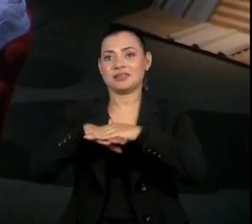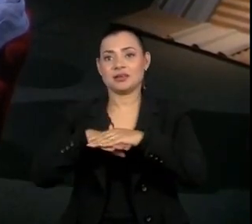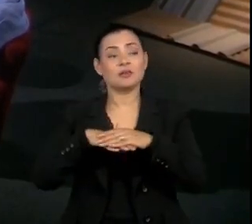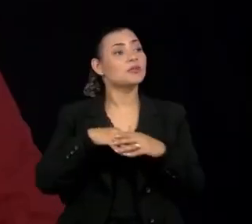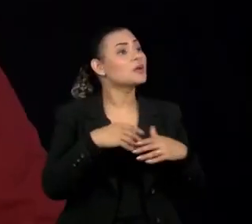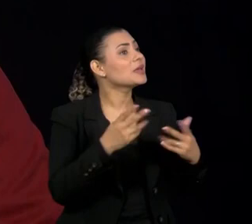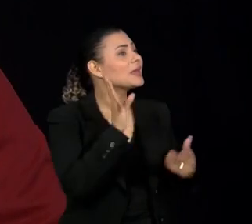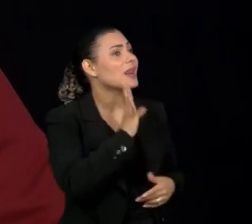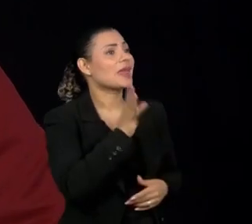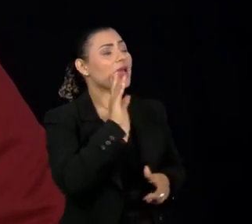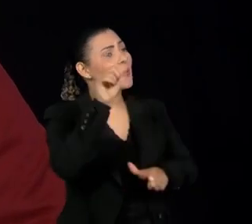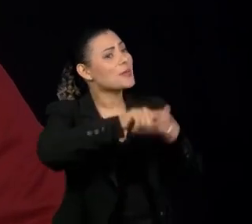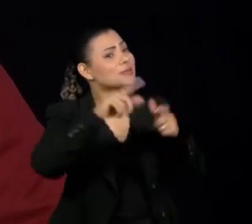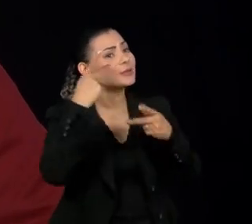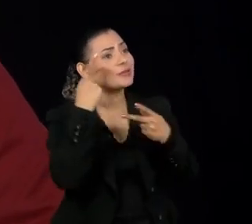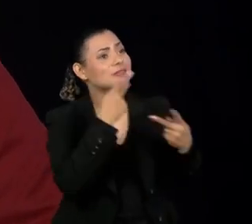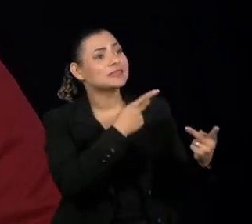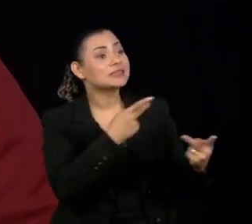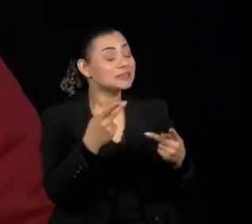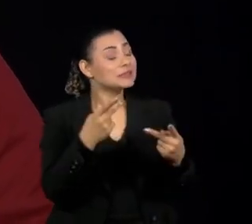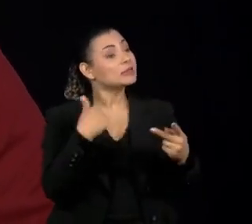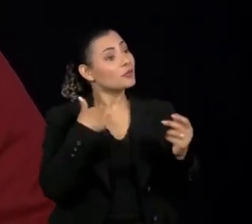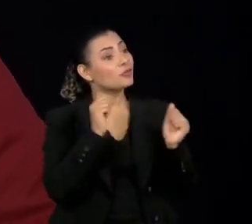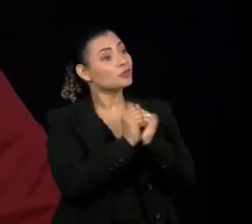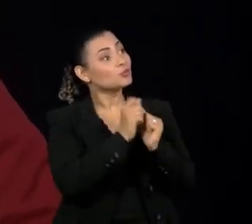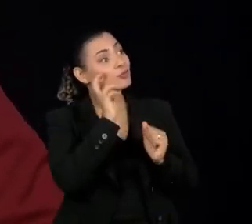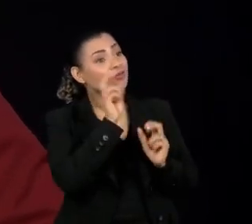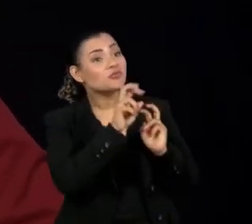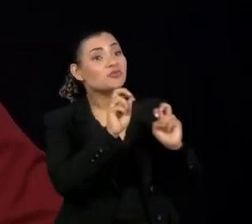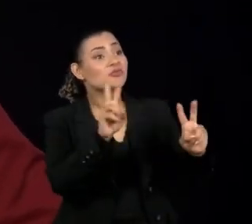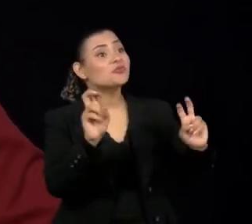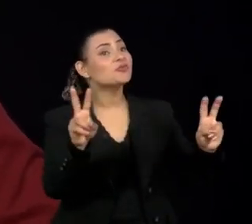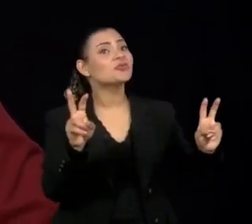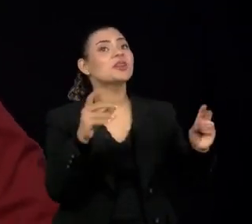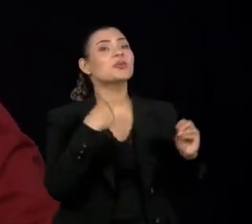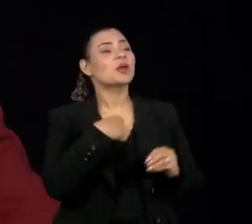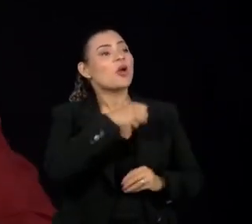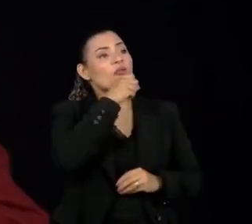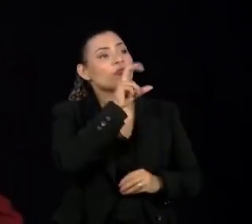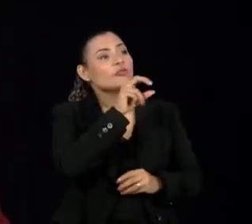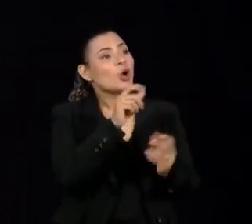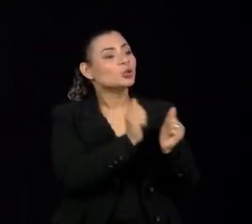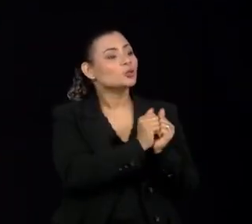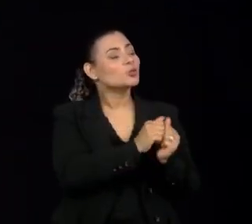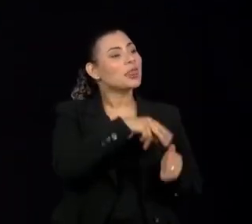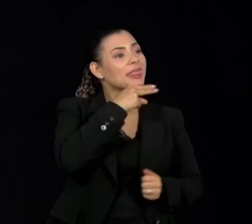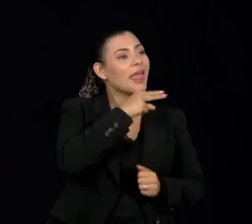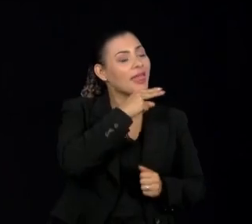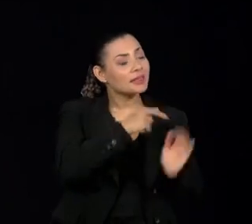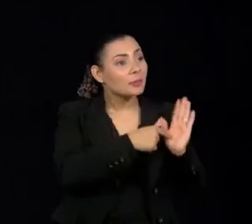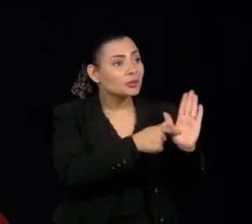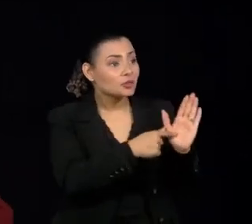que estava lá, né, nessa minha visita, eu vi avós com as netinhas mostrando uma